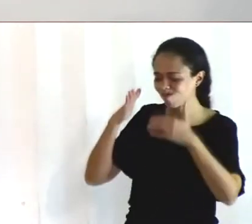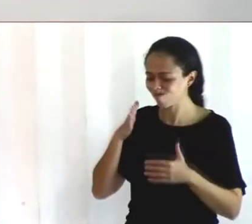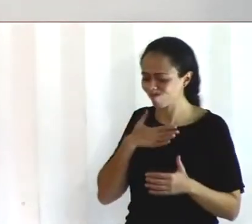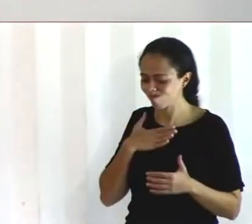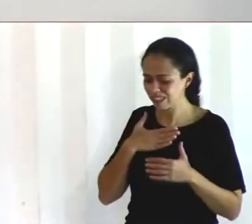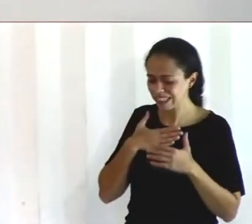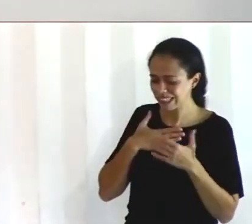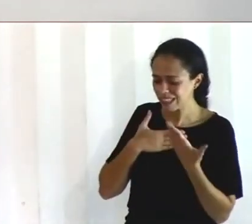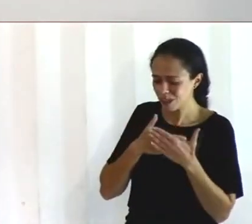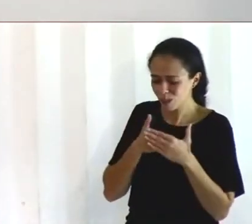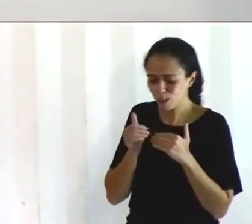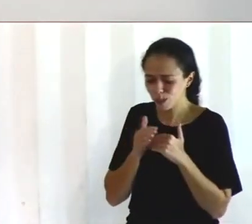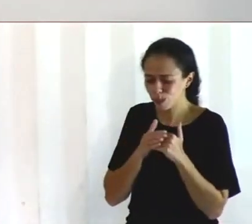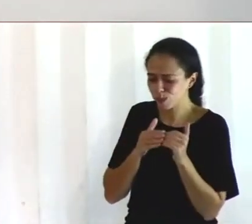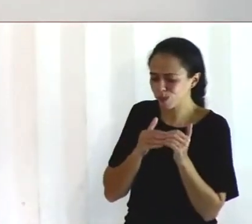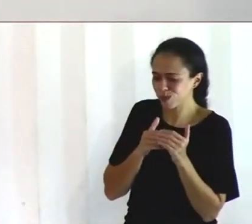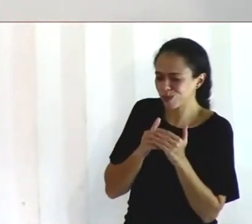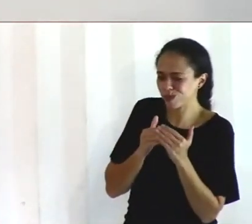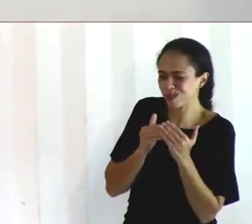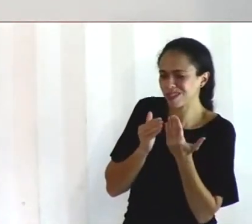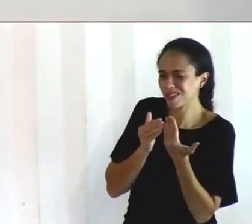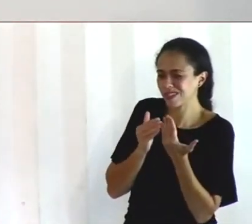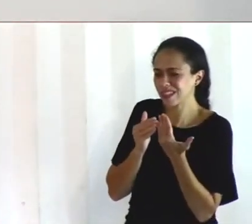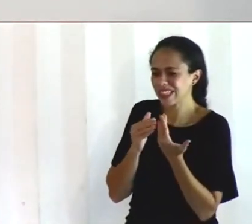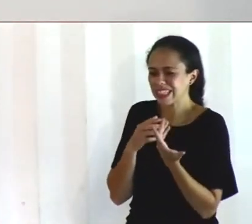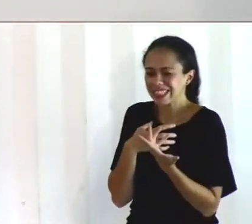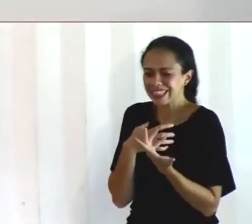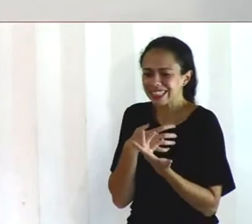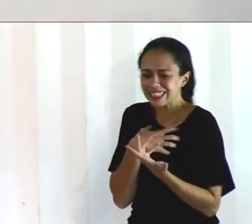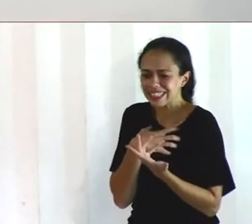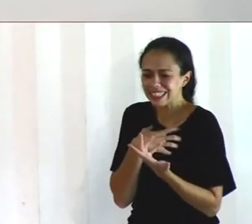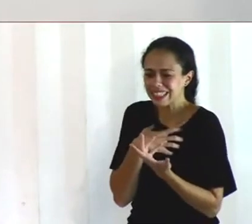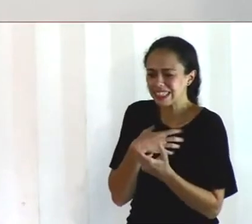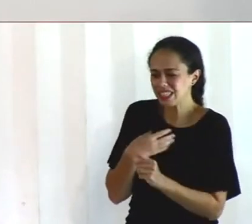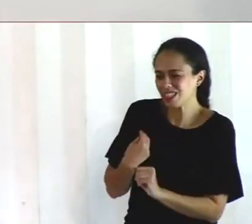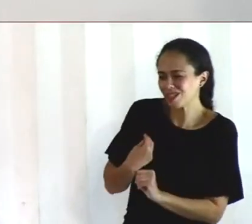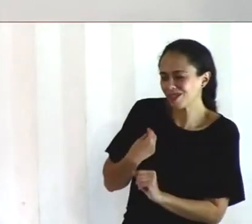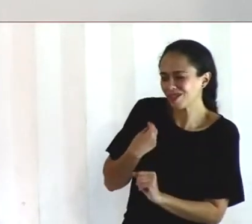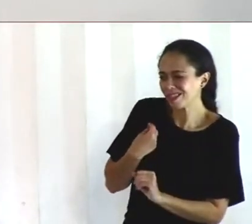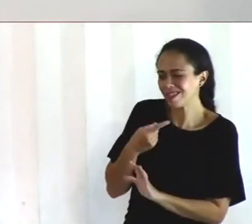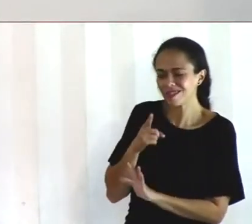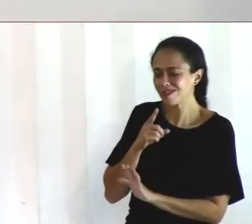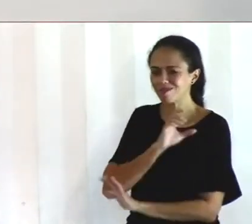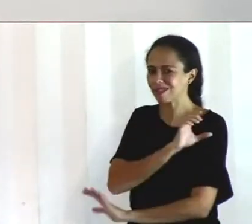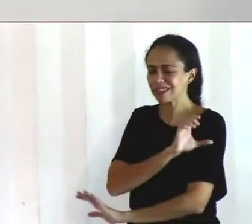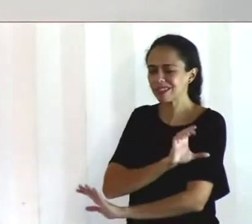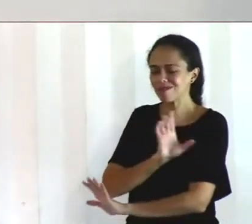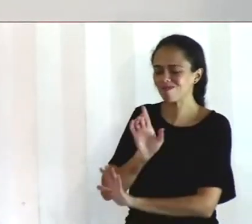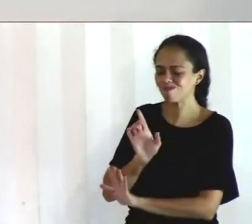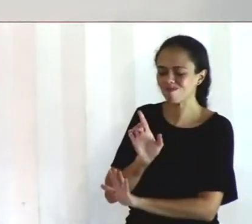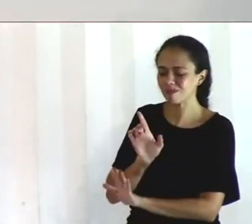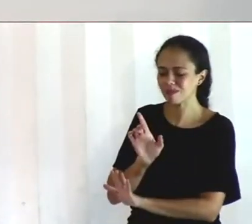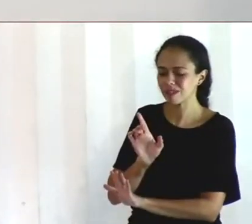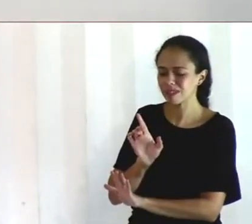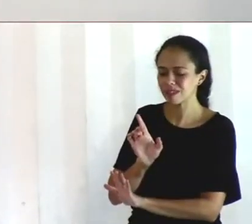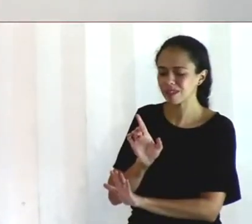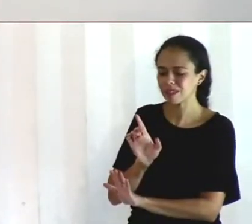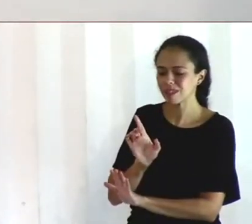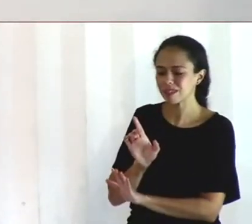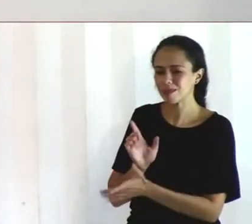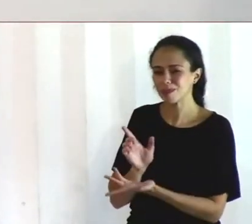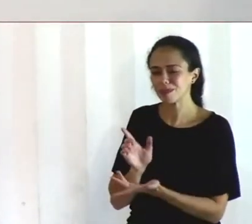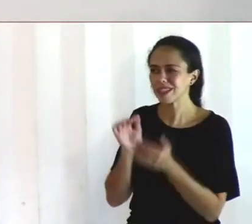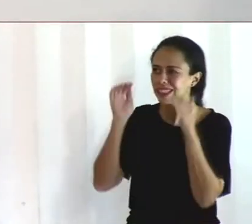modos não são educados o suficiente. Mas aquele que fala, eu tenho uma ordem, não